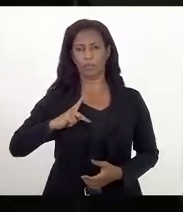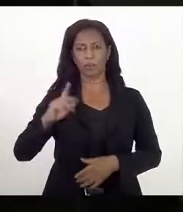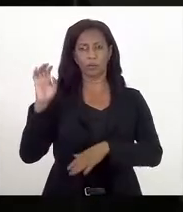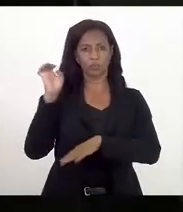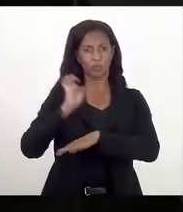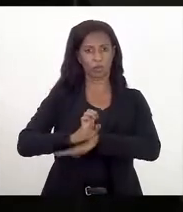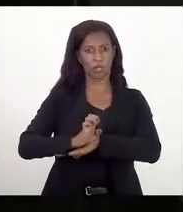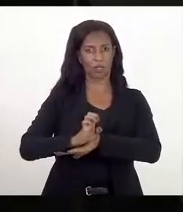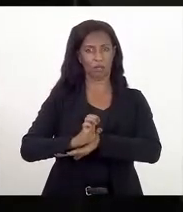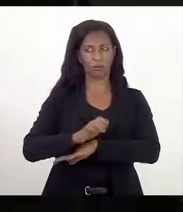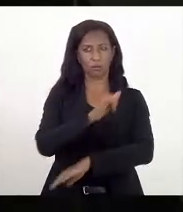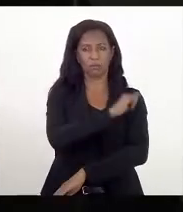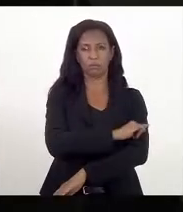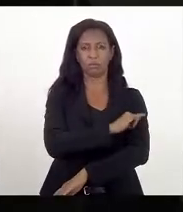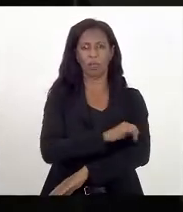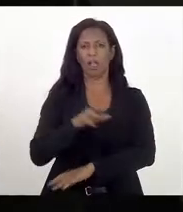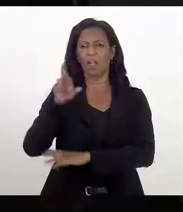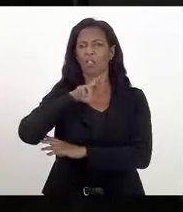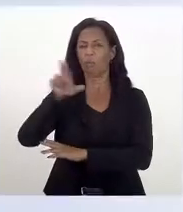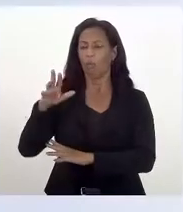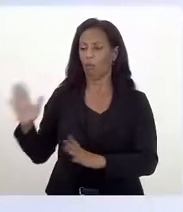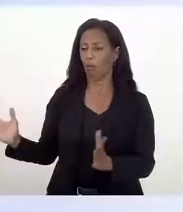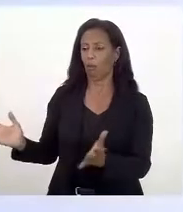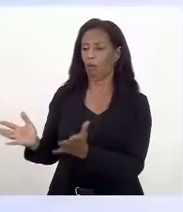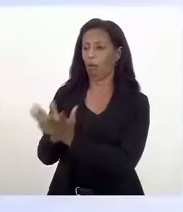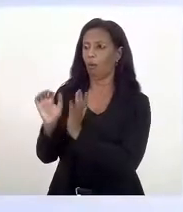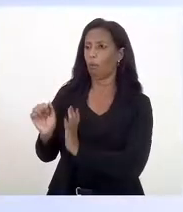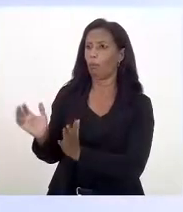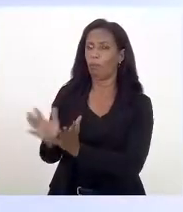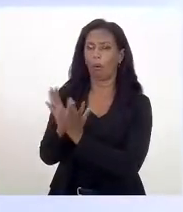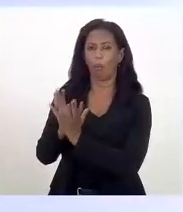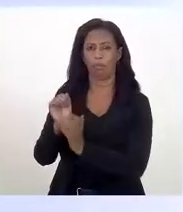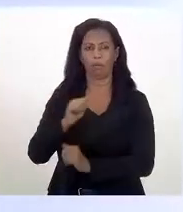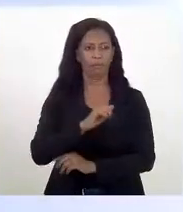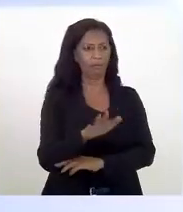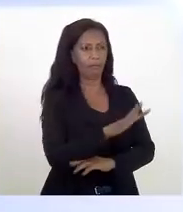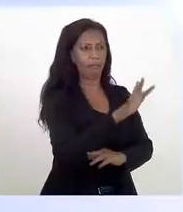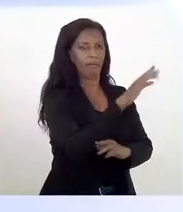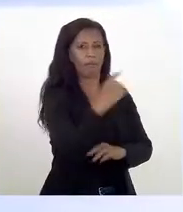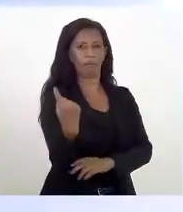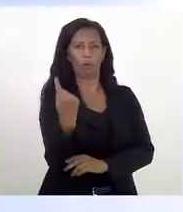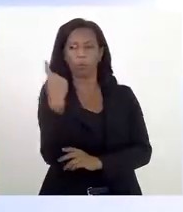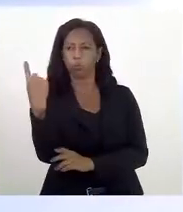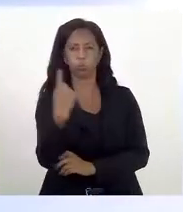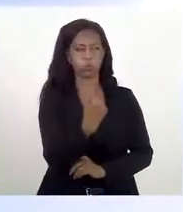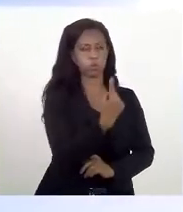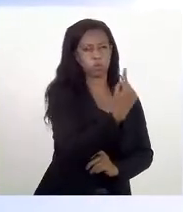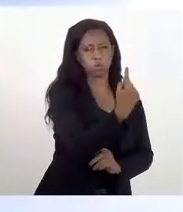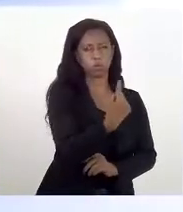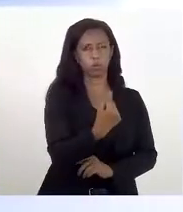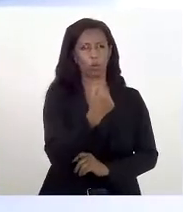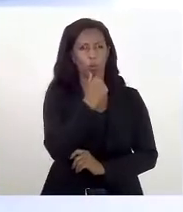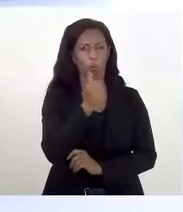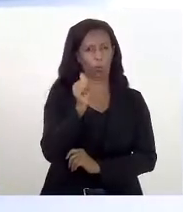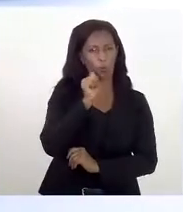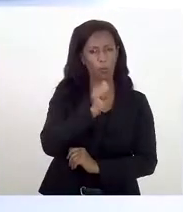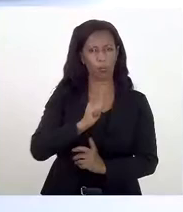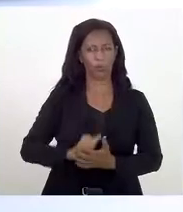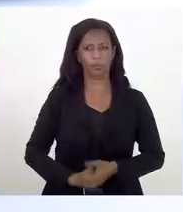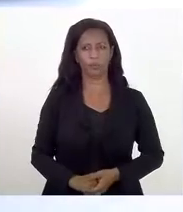do Rio de Janeiro. Não há um favelado, não há um pobre, não há um necessitado, uma necessitada,